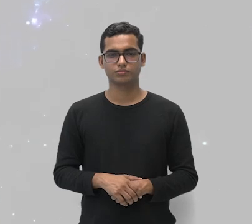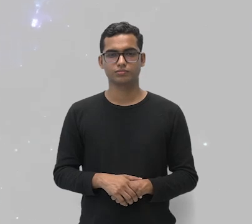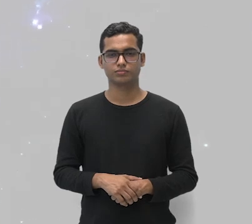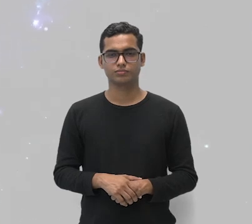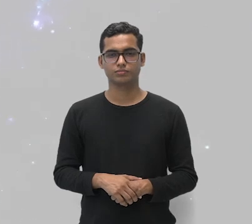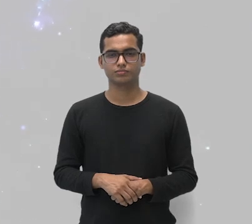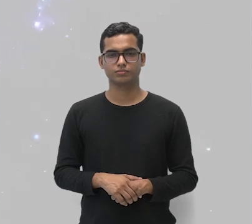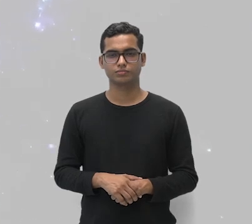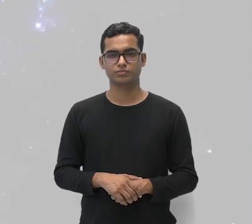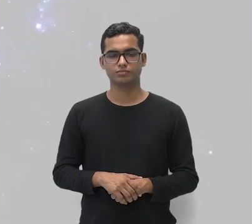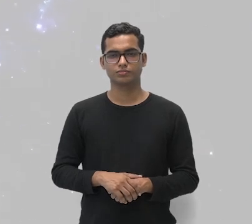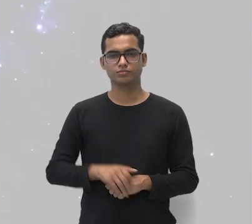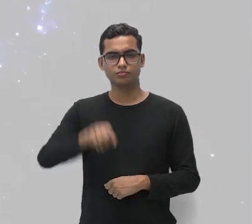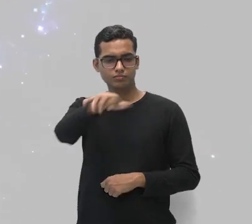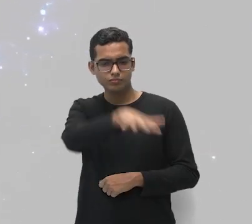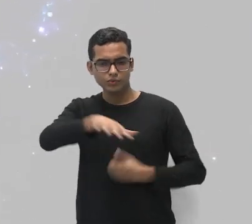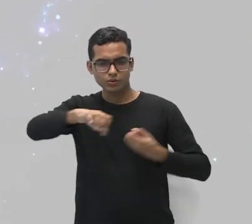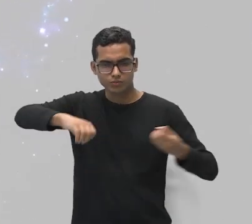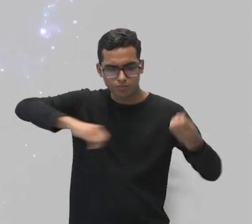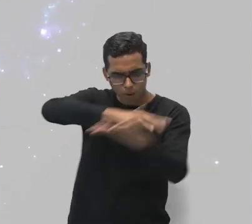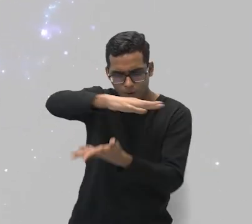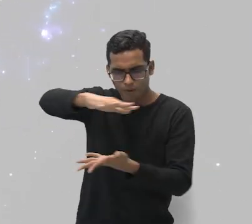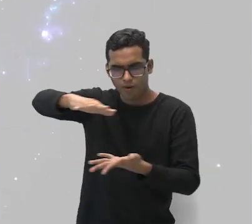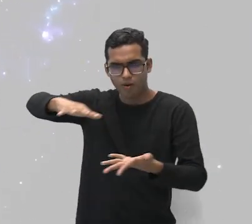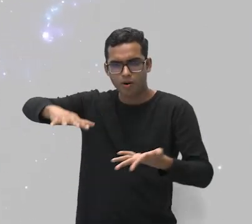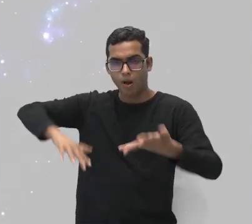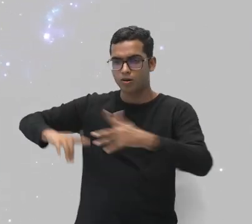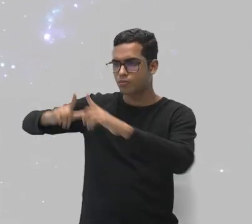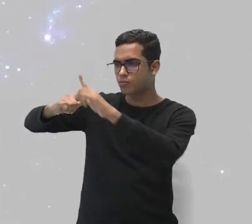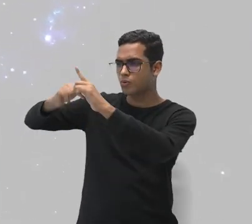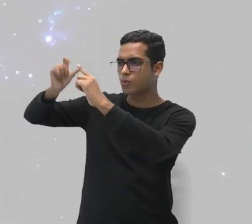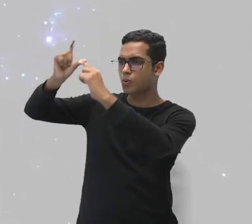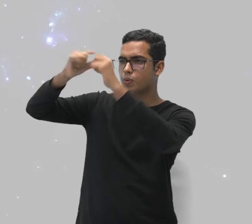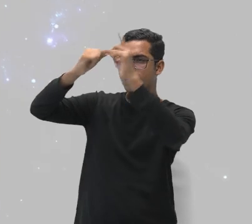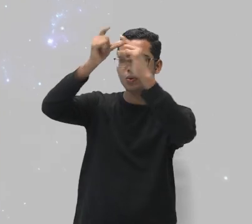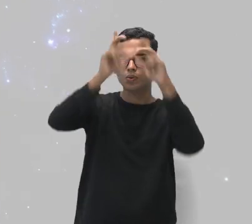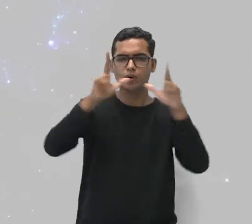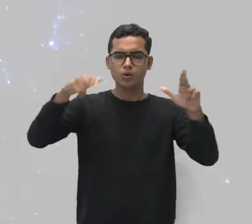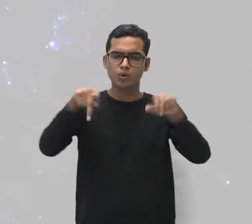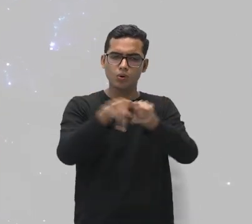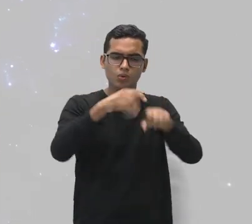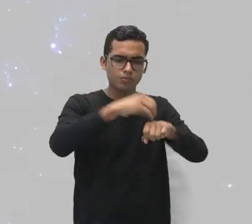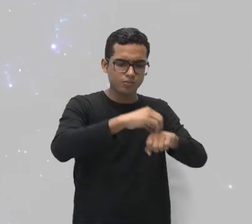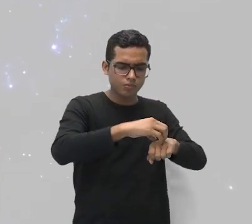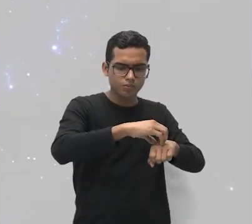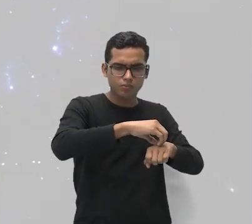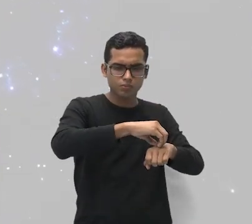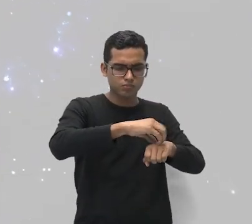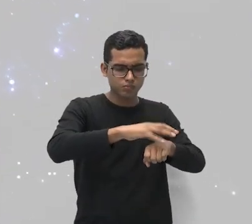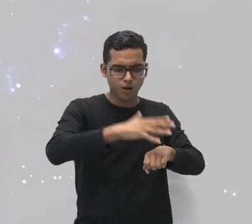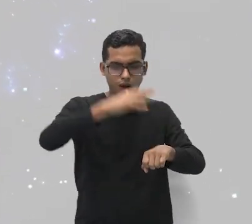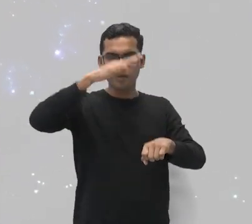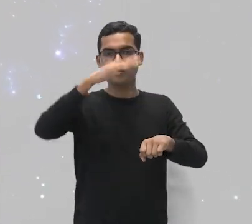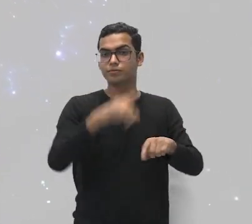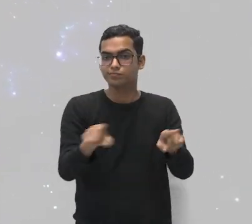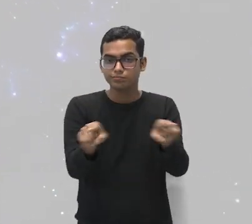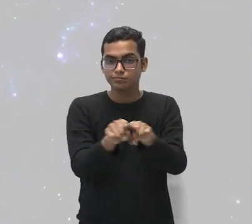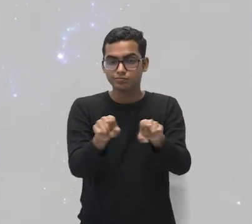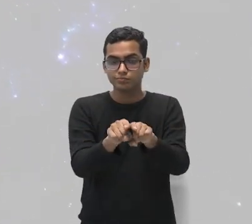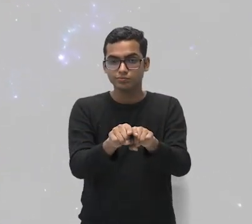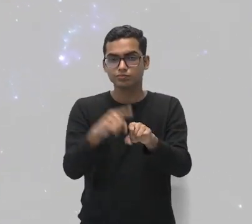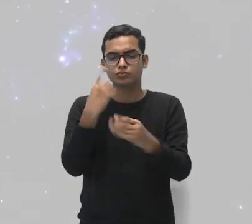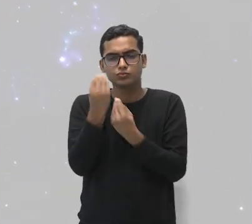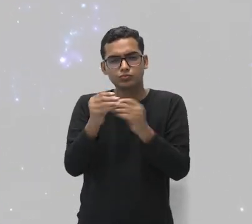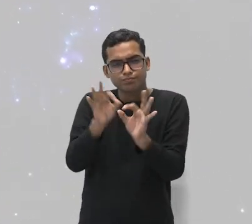No vasto e misterioso cosmos, onde as estrelas brilham como diamantes na escuridão, há uma medida que nos ajuda